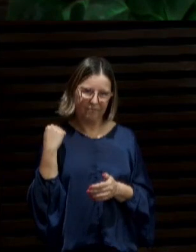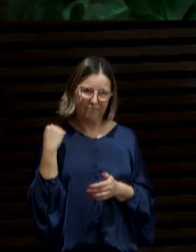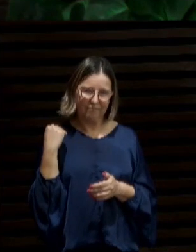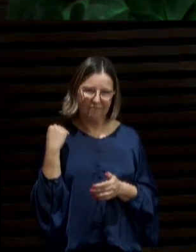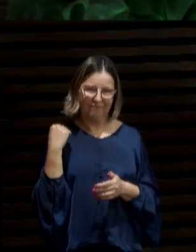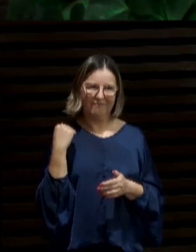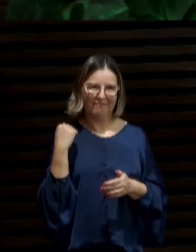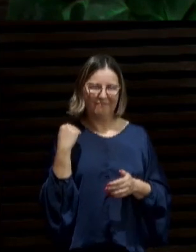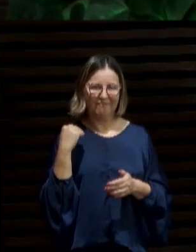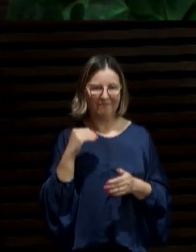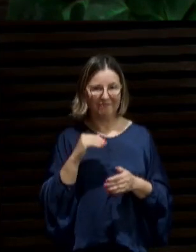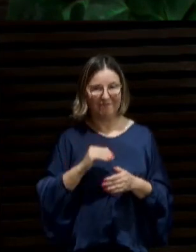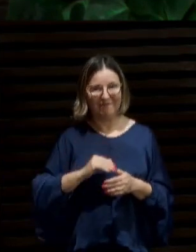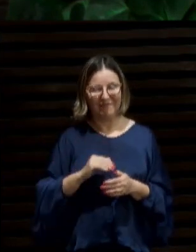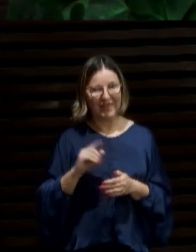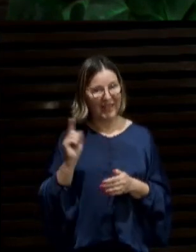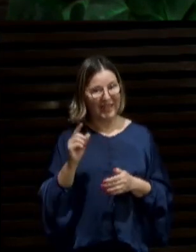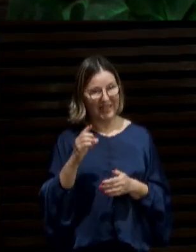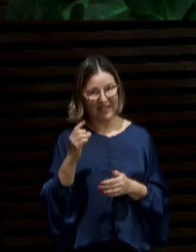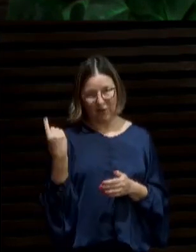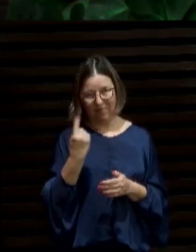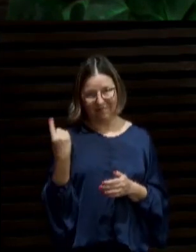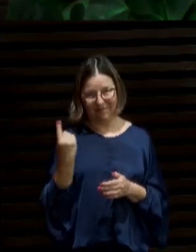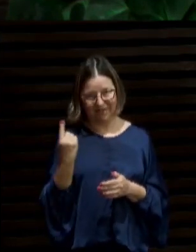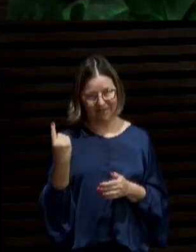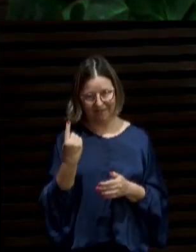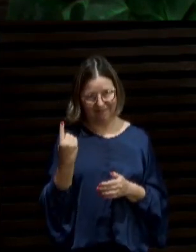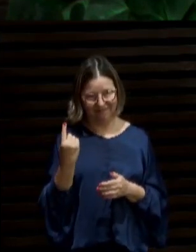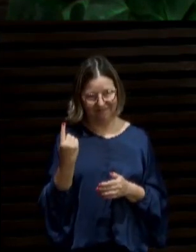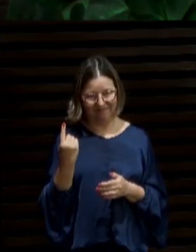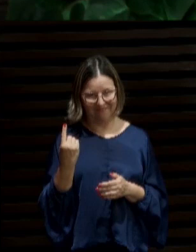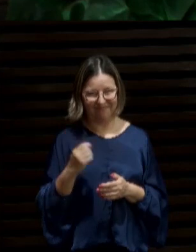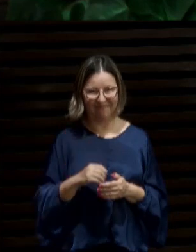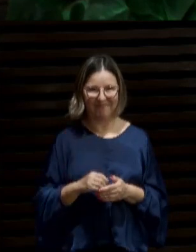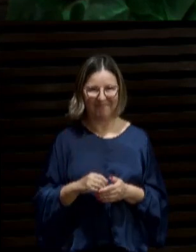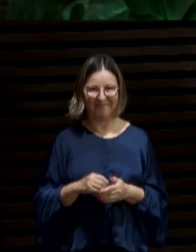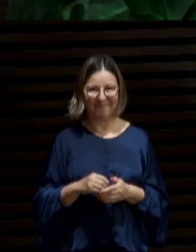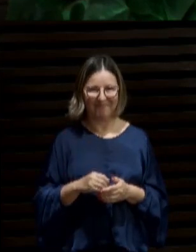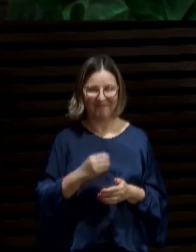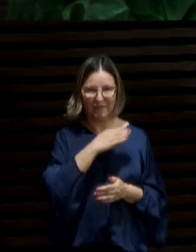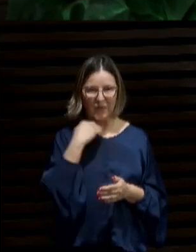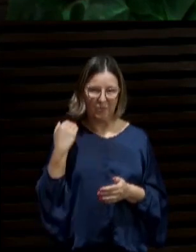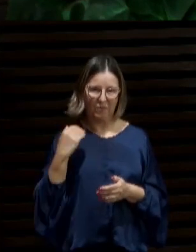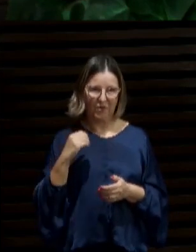solidária, não solitária. Uma morte